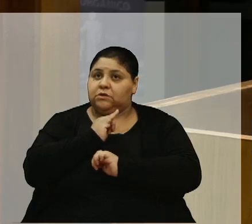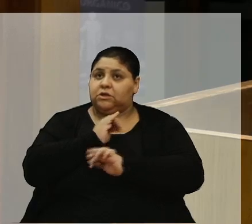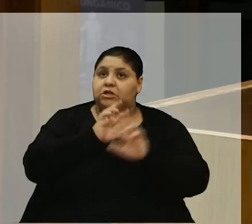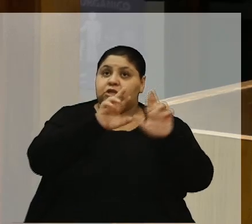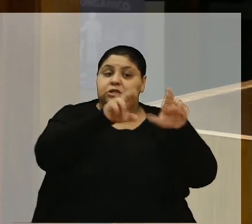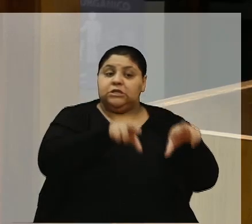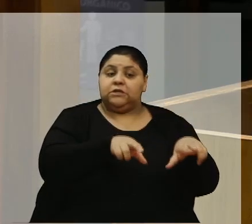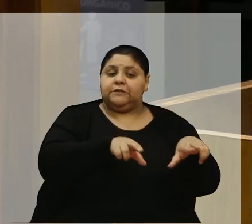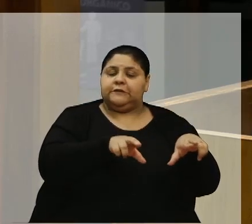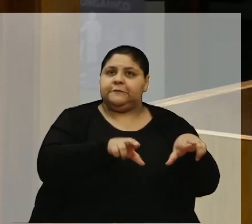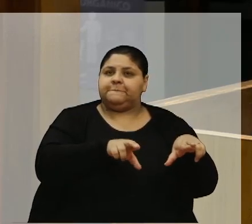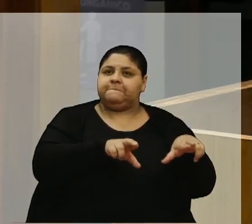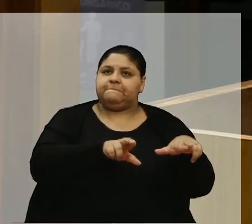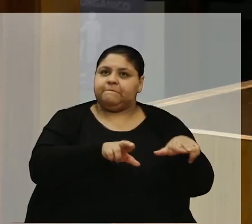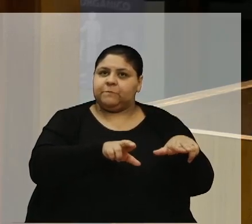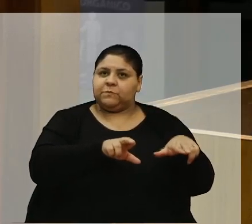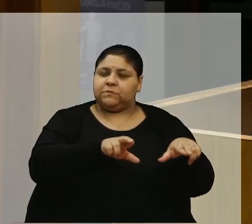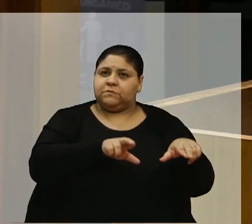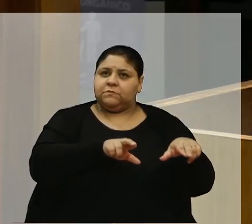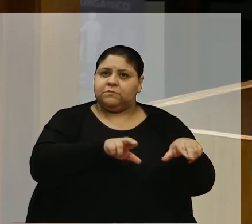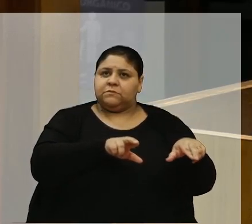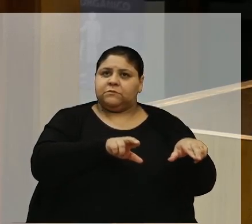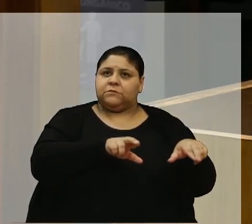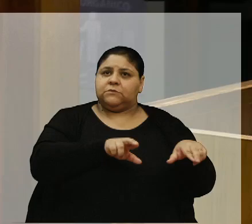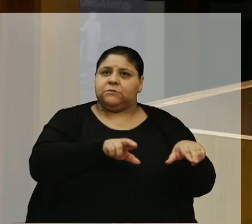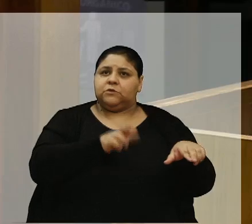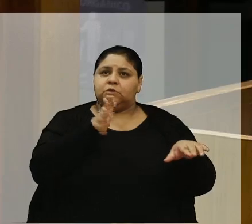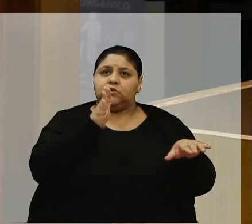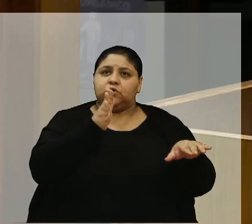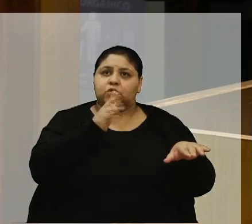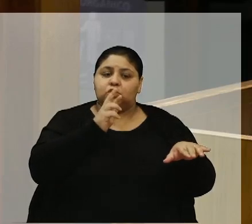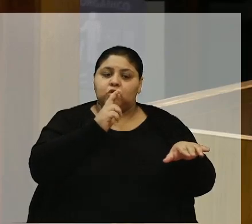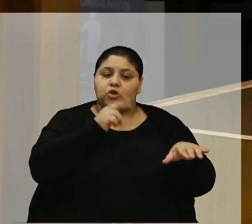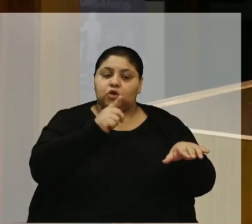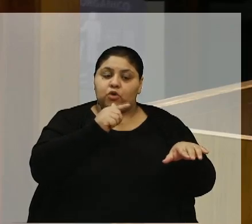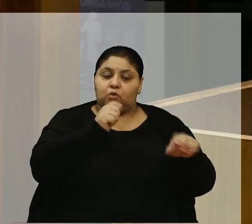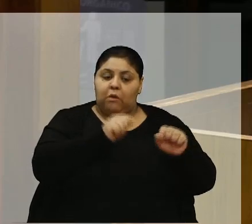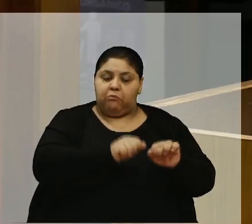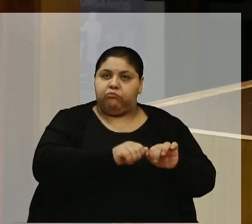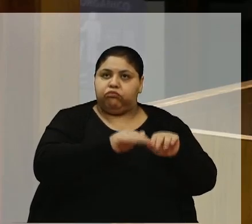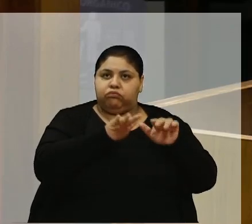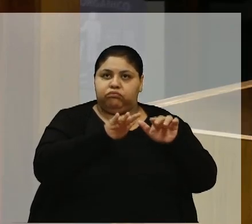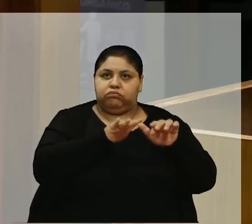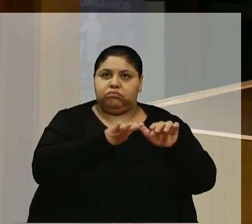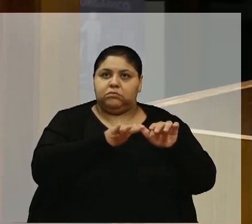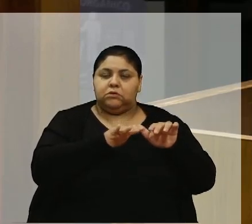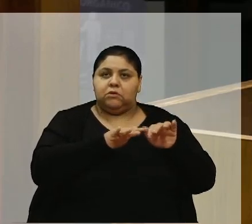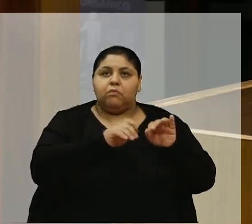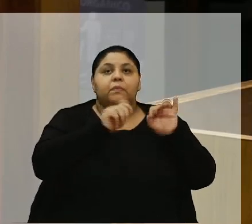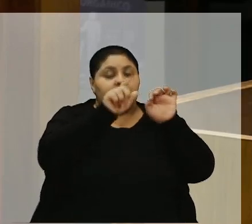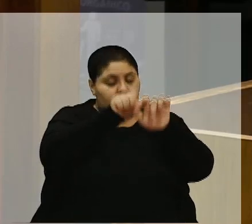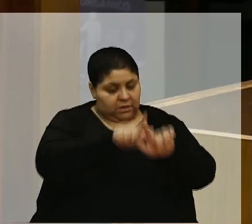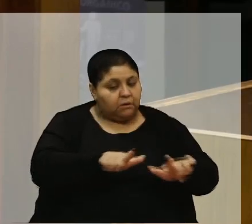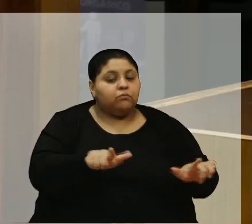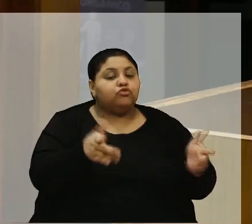regiões que o arroio e o rio estão assoreados.